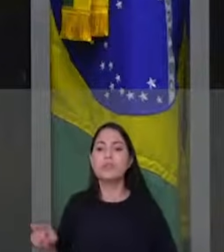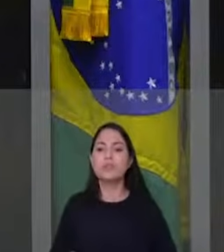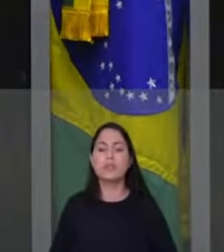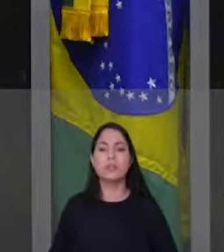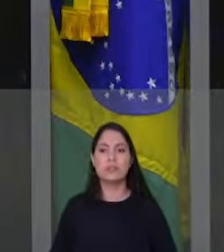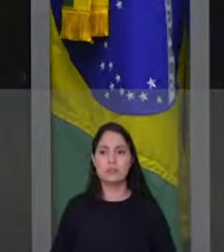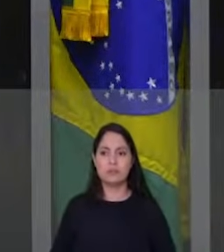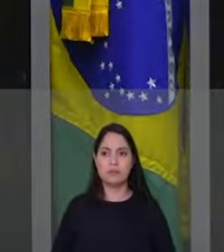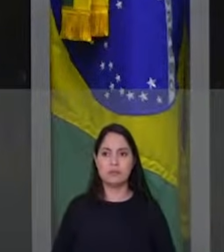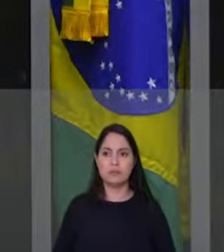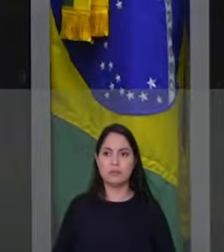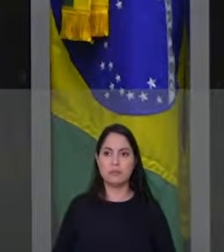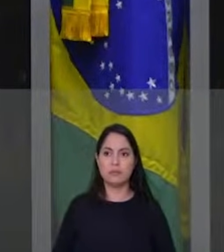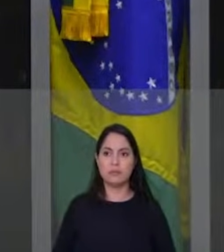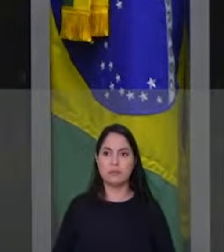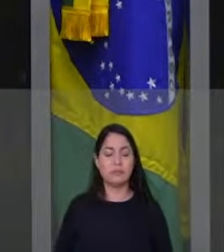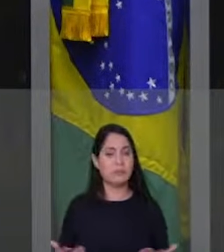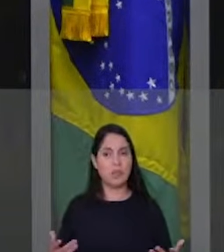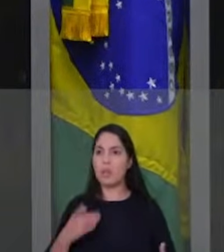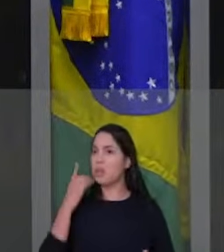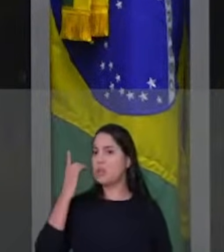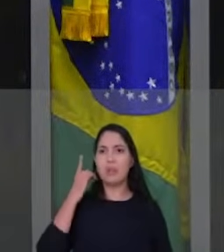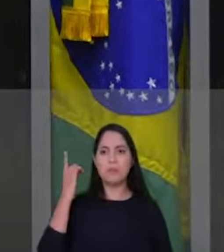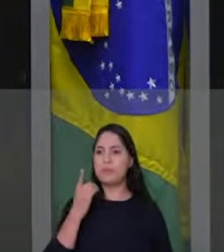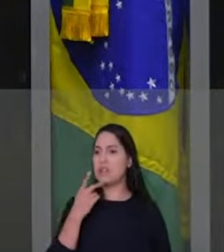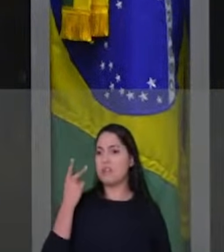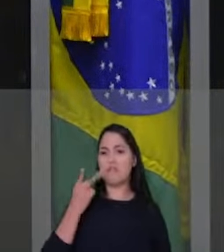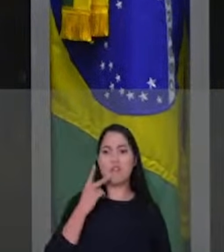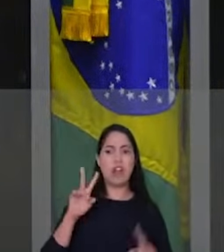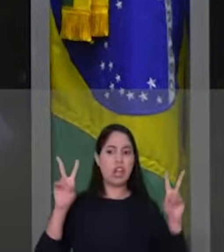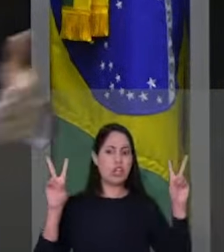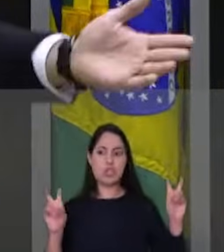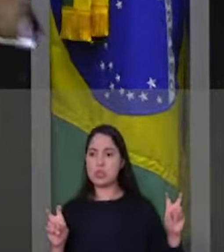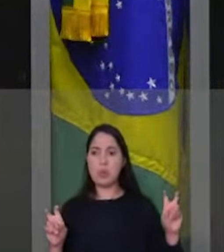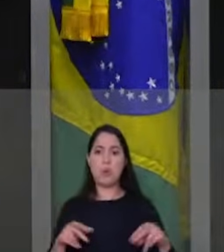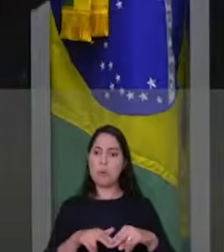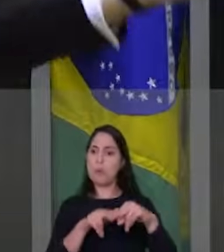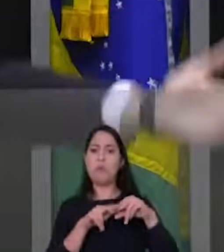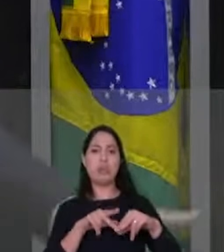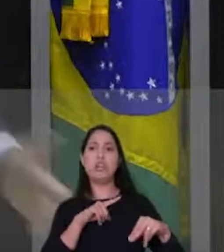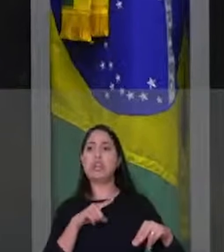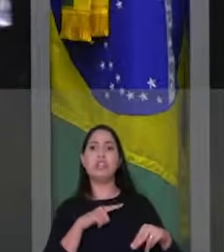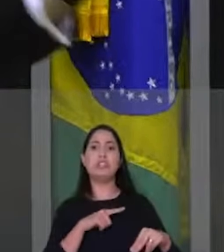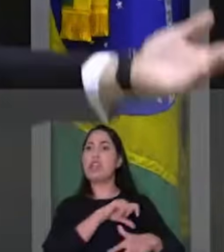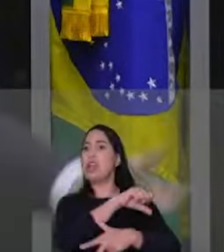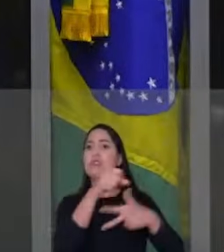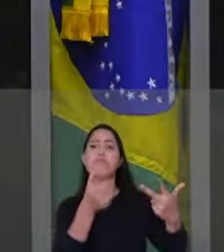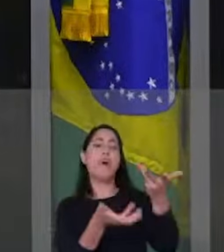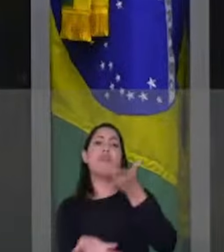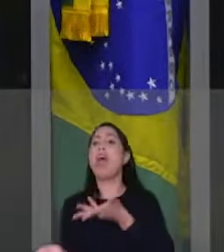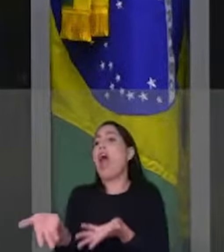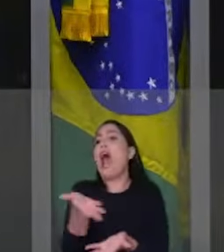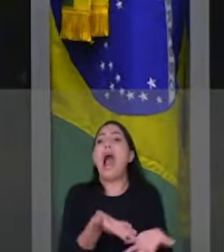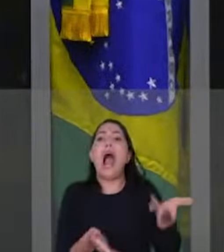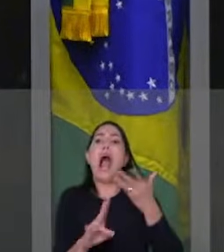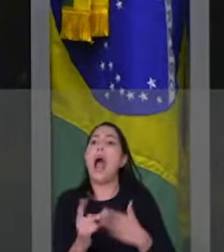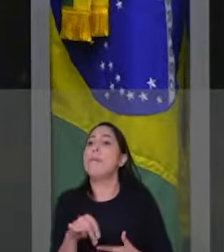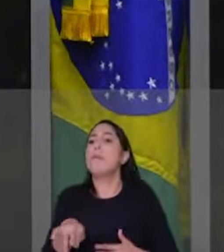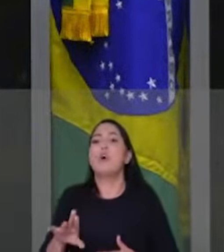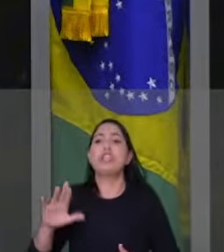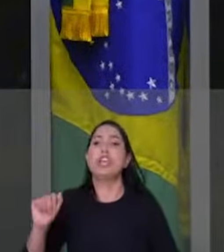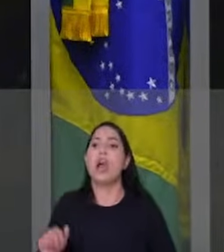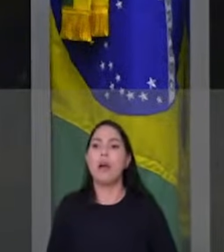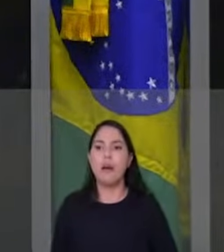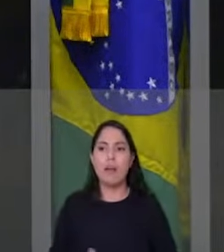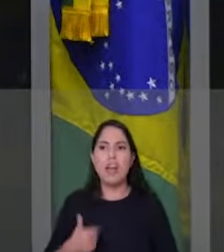Ah, deputado, você não pode falar sobre isso, porque existe uma harmonia entre os três poderes.